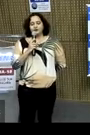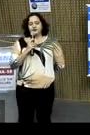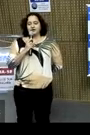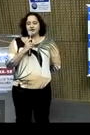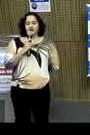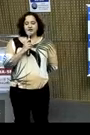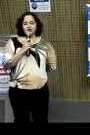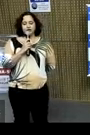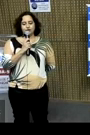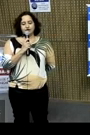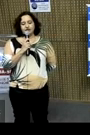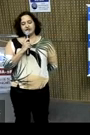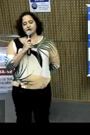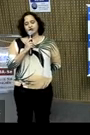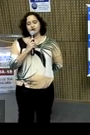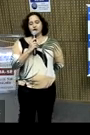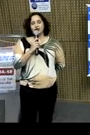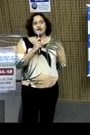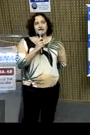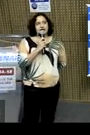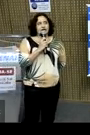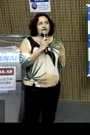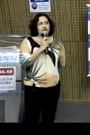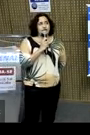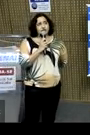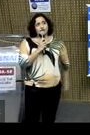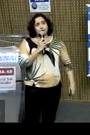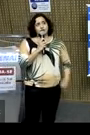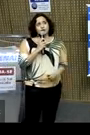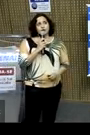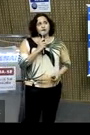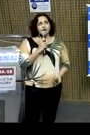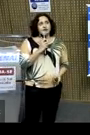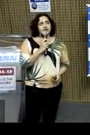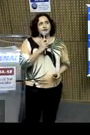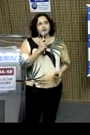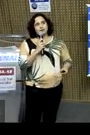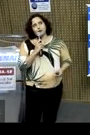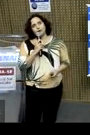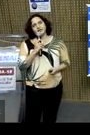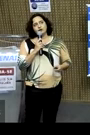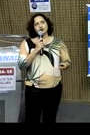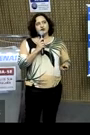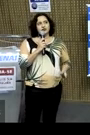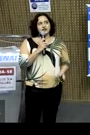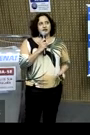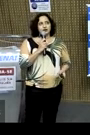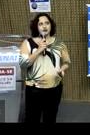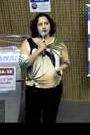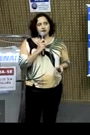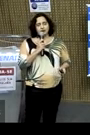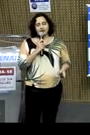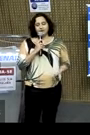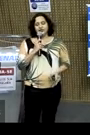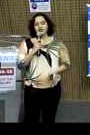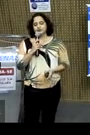ouvido e 5 sonda vesical de demora. Assim, o que eu posso dizer é que, por mais que nós tivemos a questão do